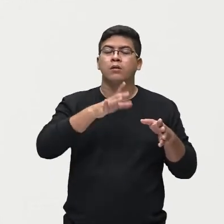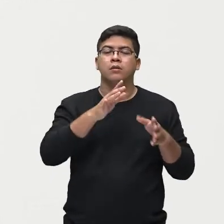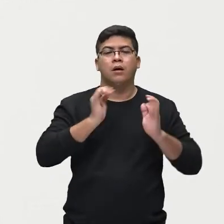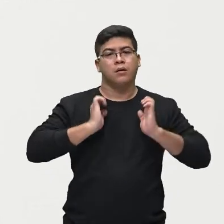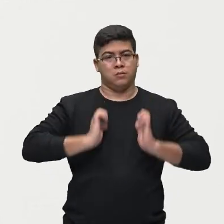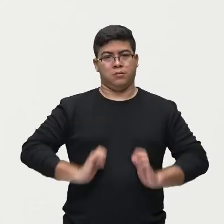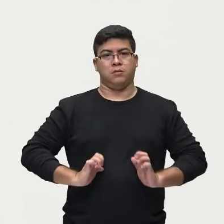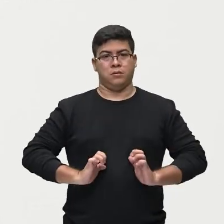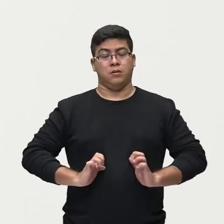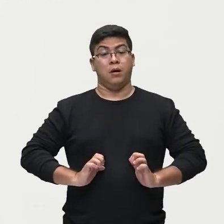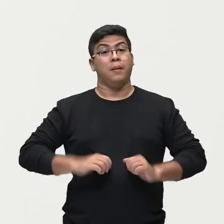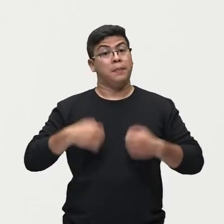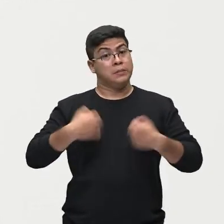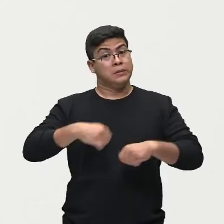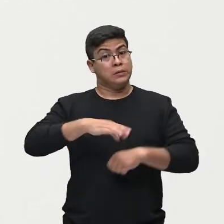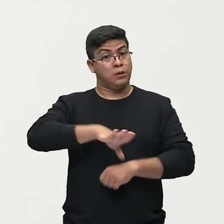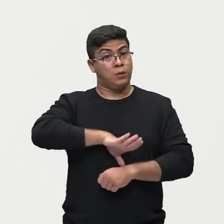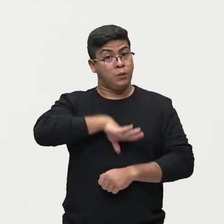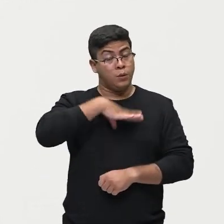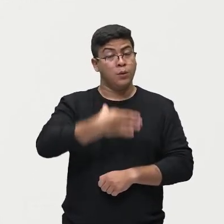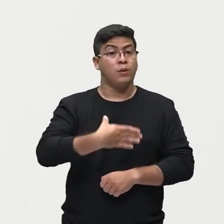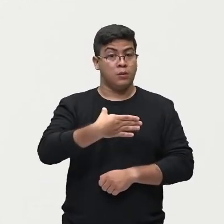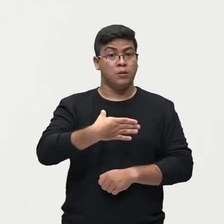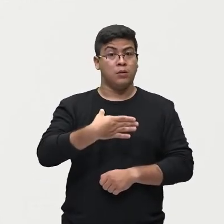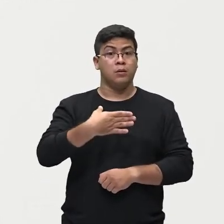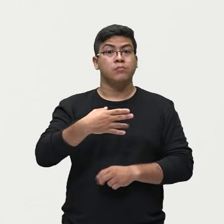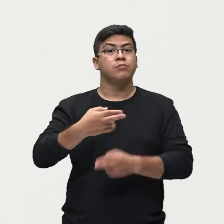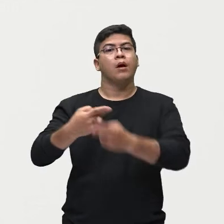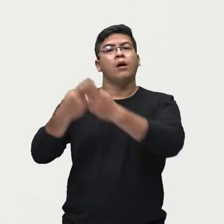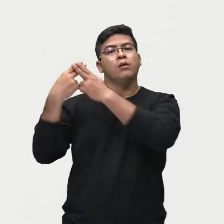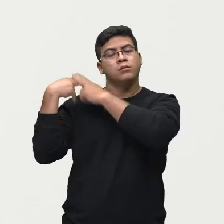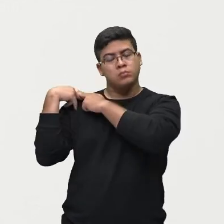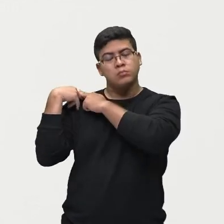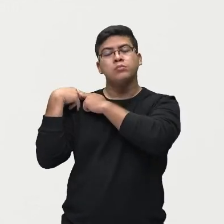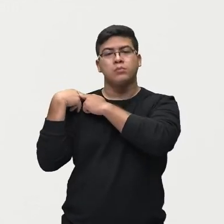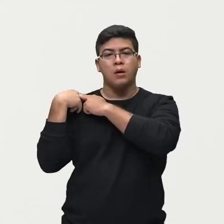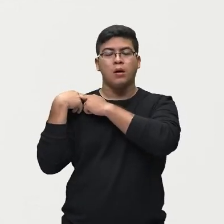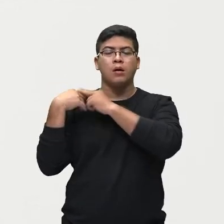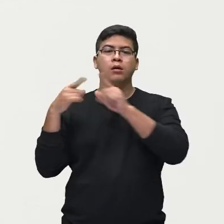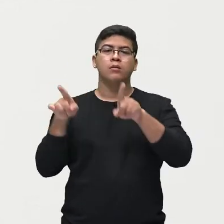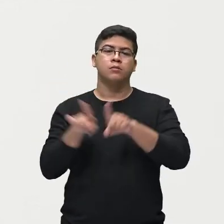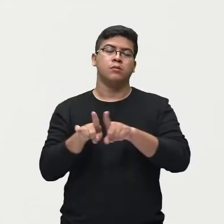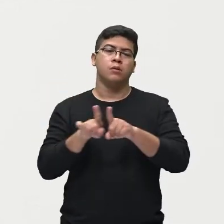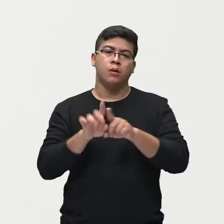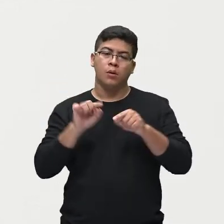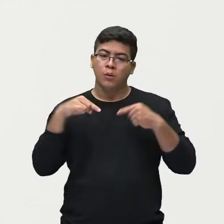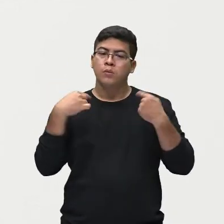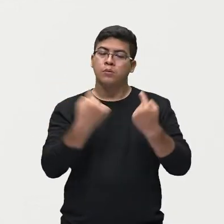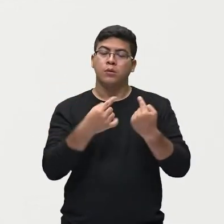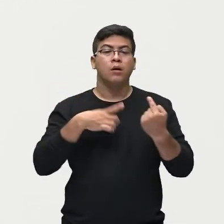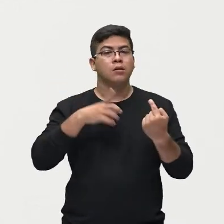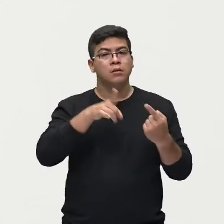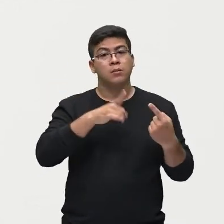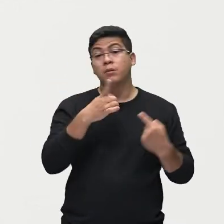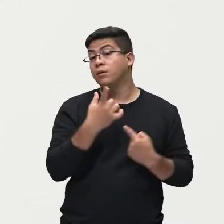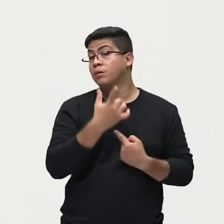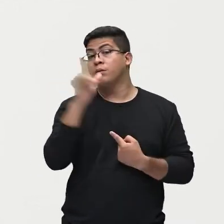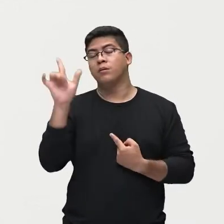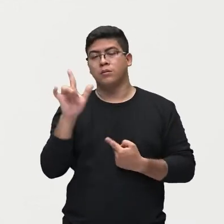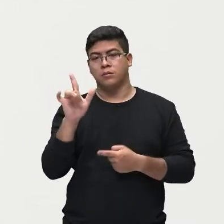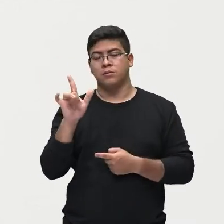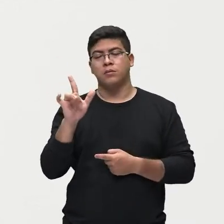exige coragem, porque nos torna responsáveis por nós mesmos e pelo outro. Nossa